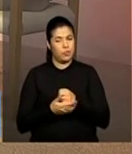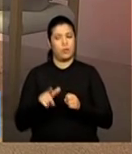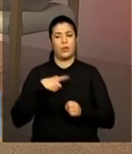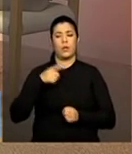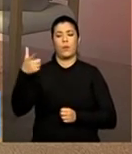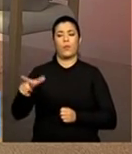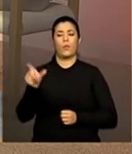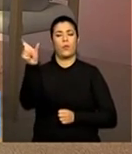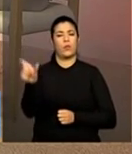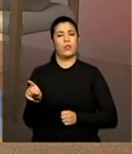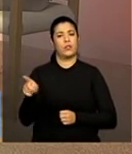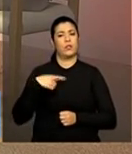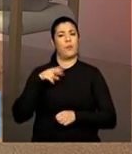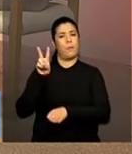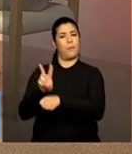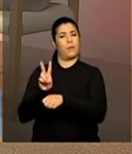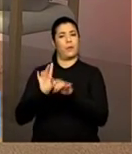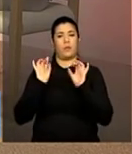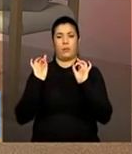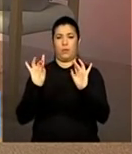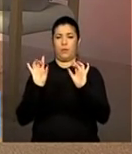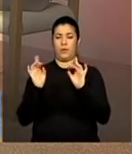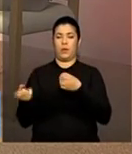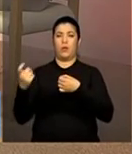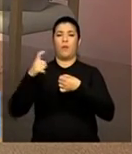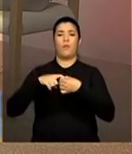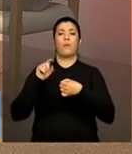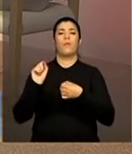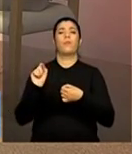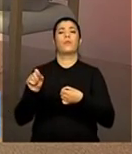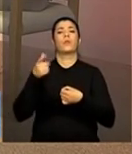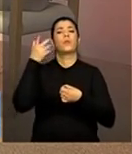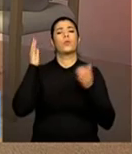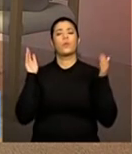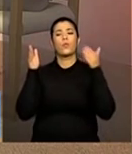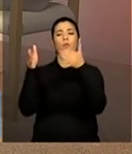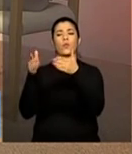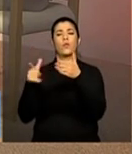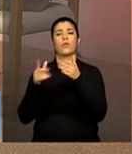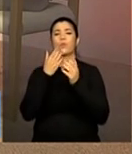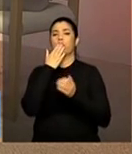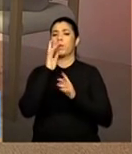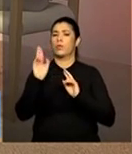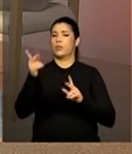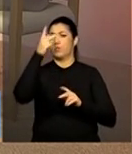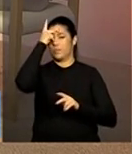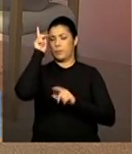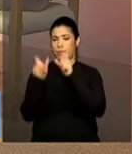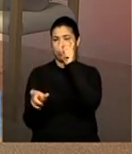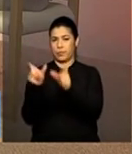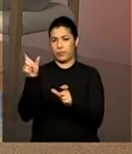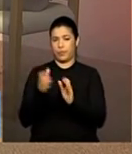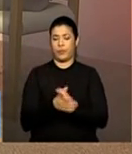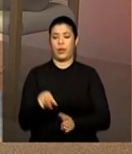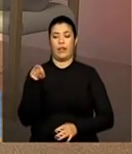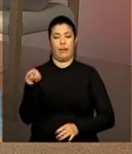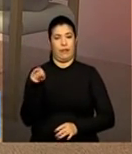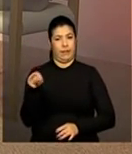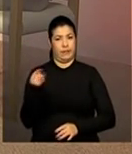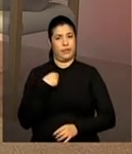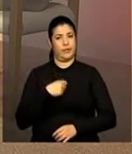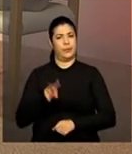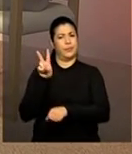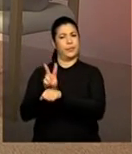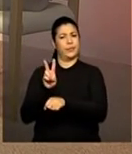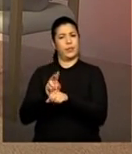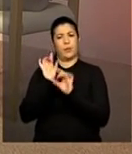da proteção social especializada né que aí é mais voltada para outro tipo de público exatamente na proteção especial eh tem uma vinculação mais forte